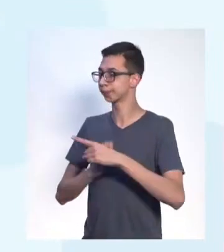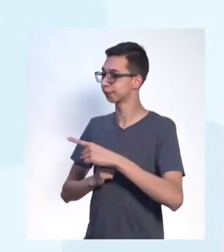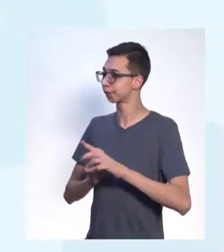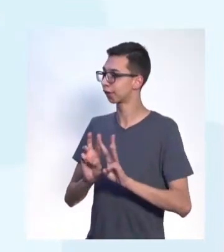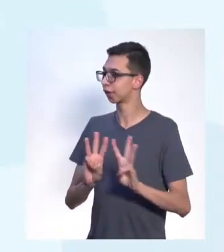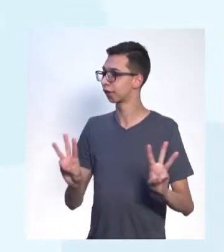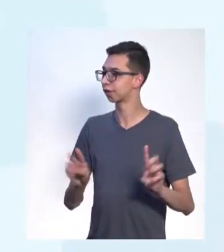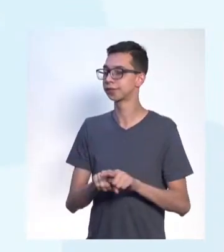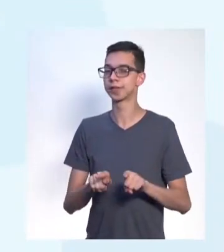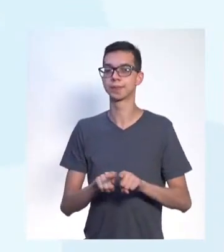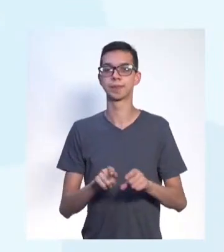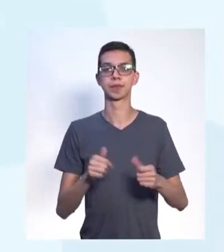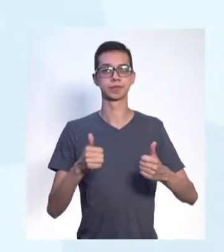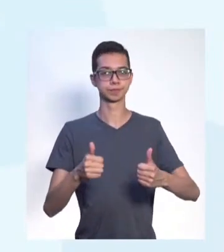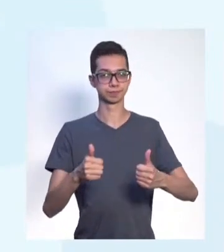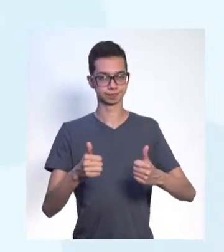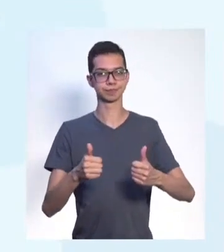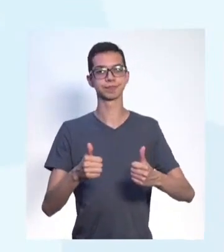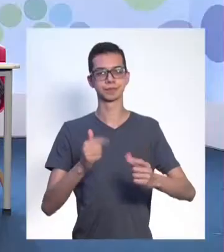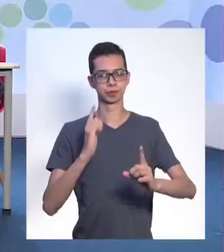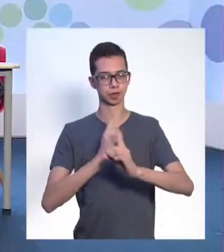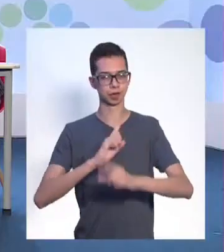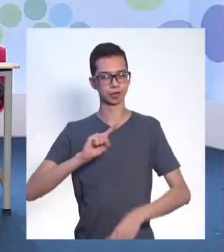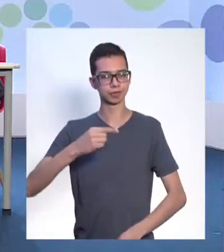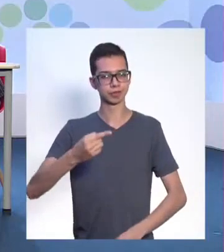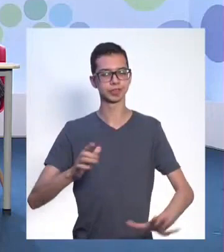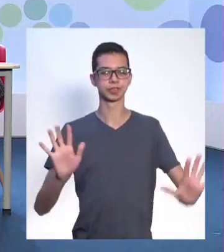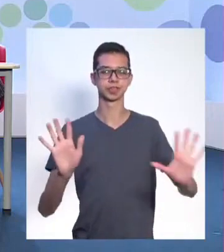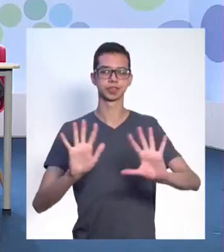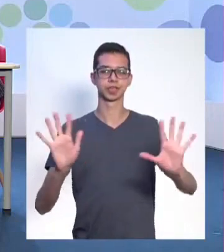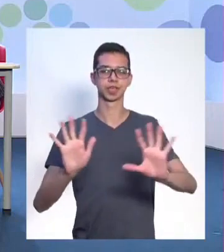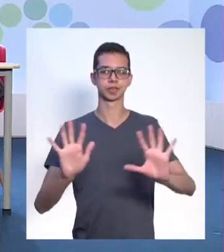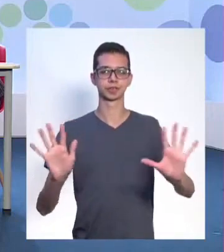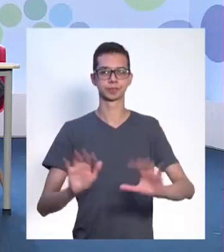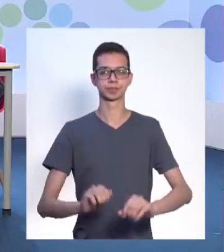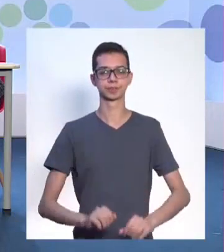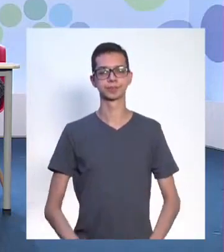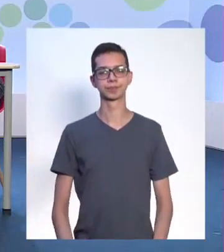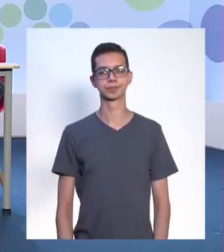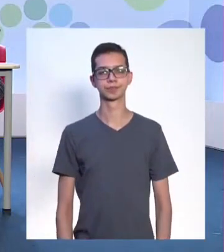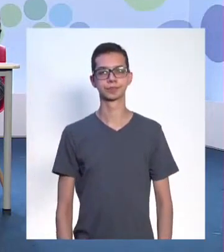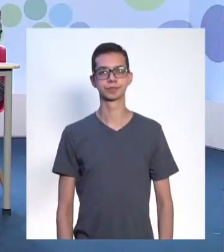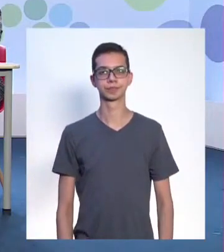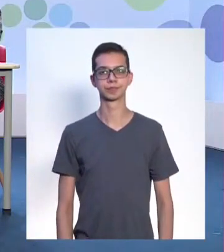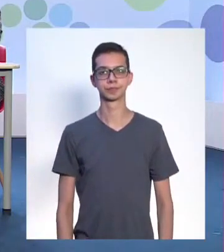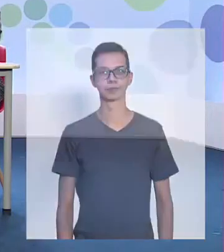na tela para vocês. Até a próxima, pessoal. Tchau, tchau. Tchau, pessoal. Até mais.